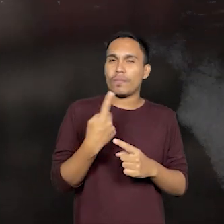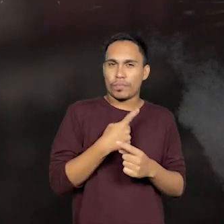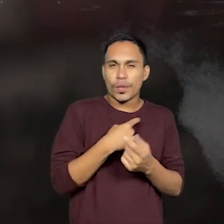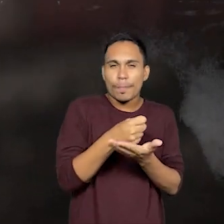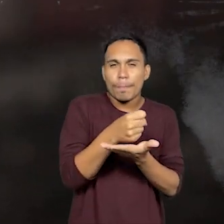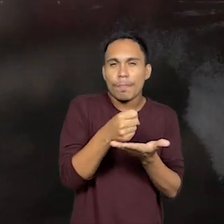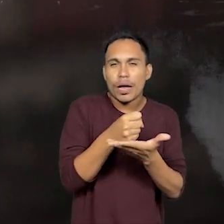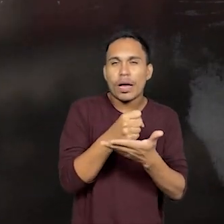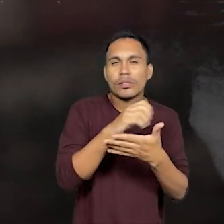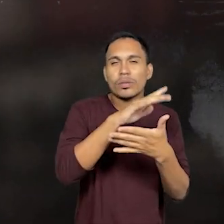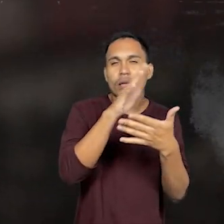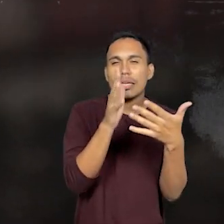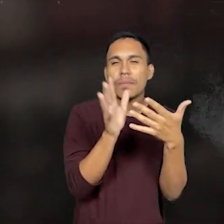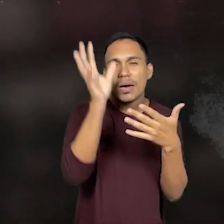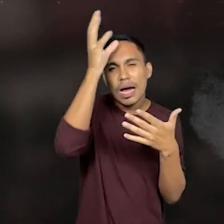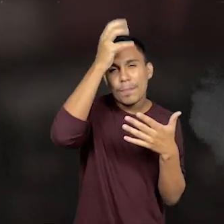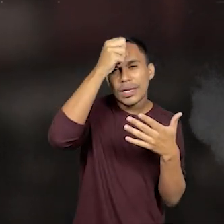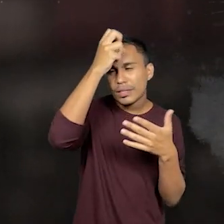porque a gente estava começando a estudar.